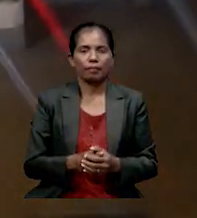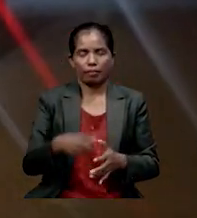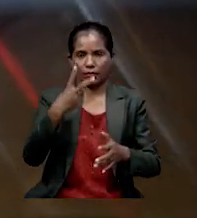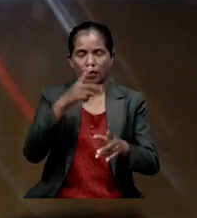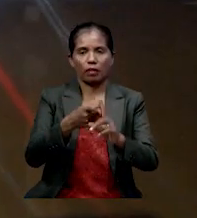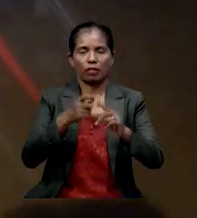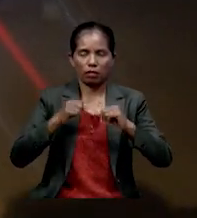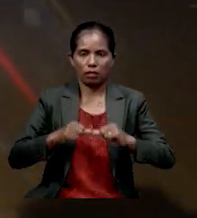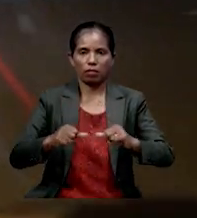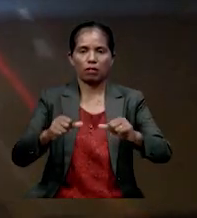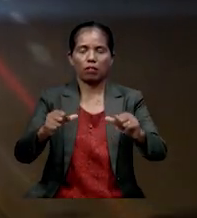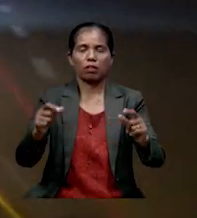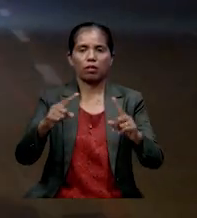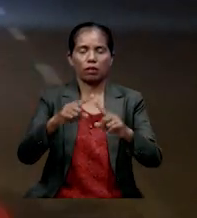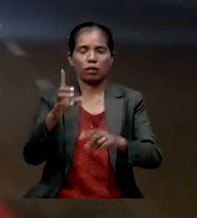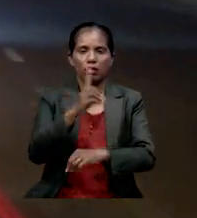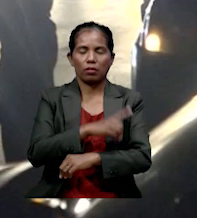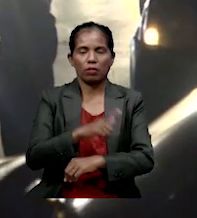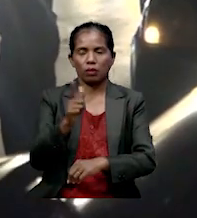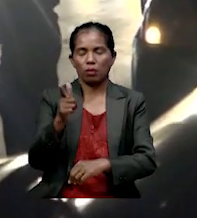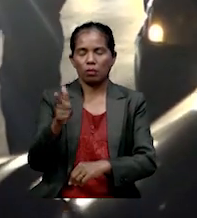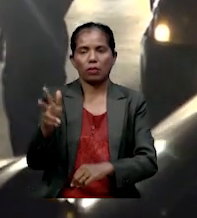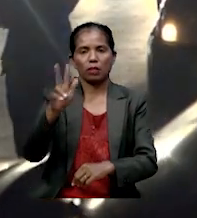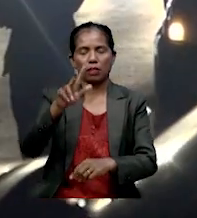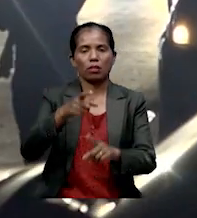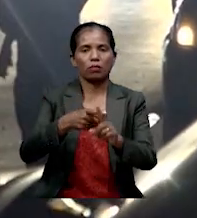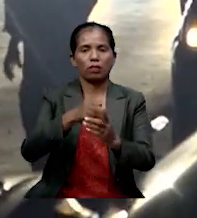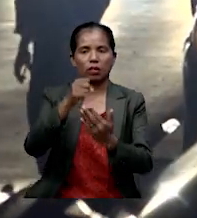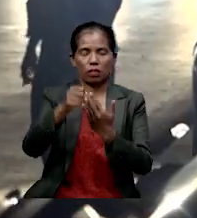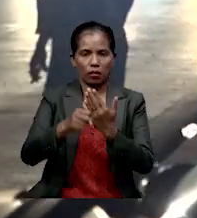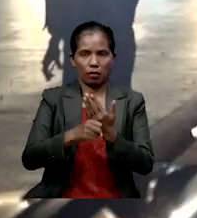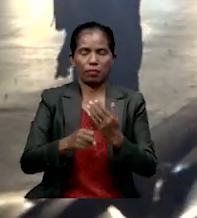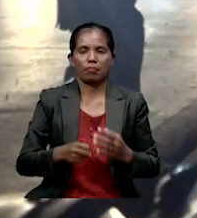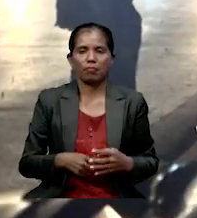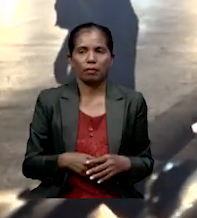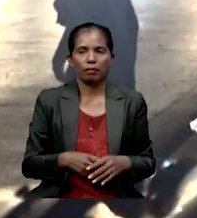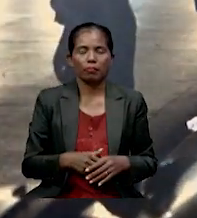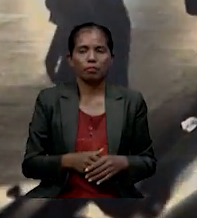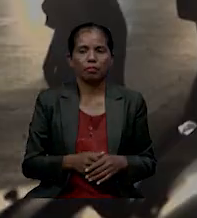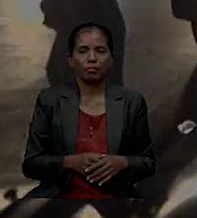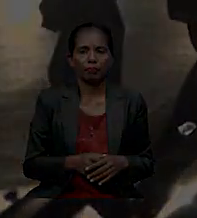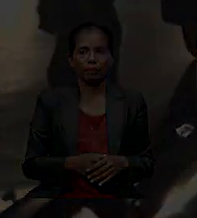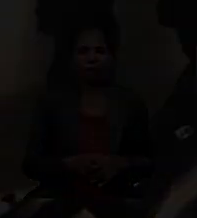se continua lá, Tolorong Rua Nulu Resentolo, Fulan Setembro Nem. Ilari Guzmão, Zivel da Costa, GMN.